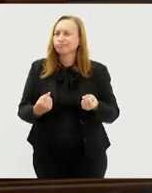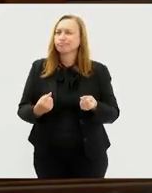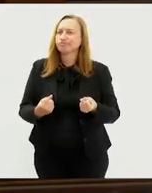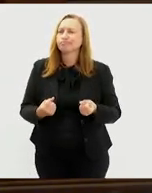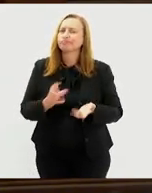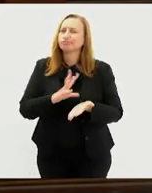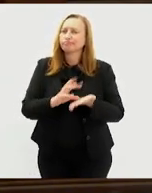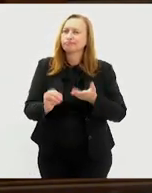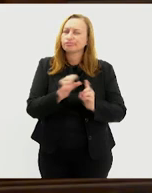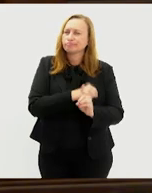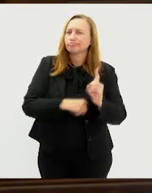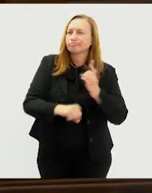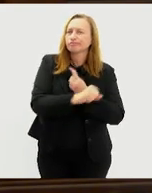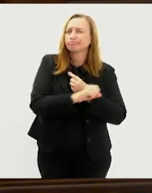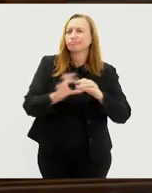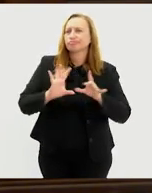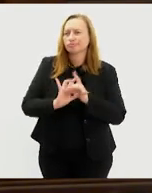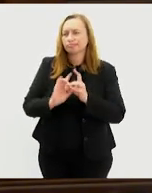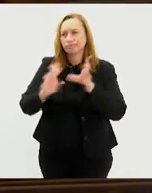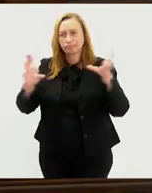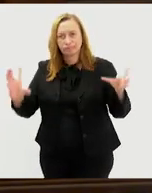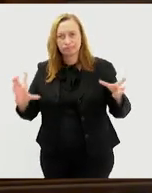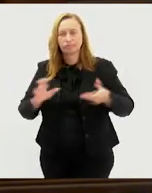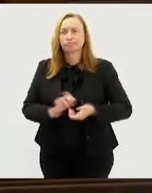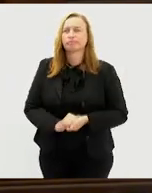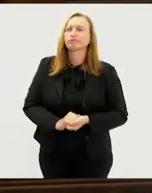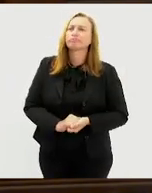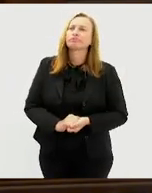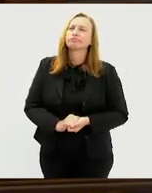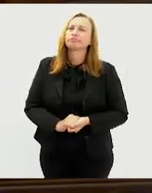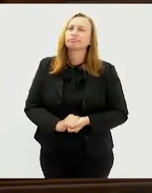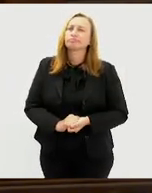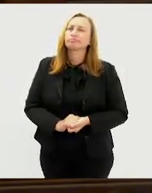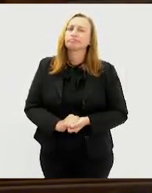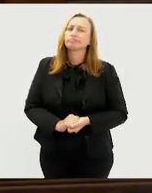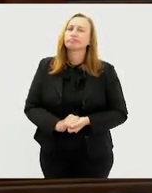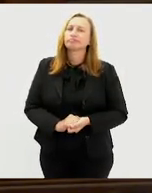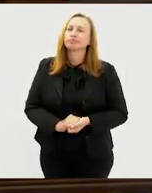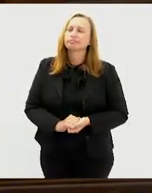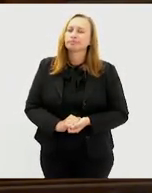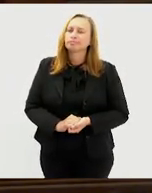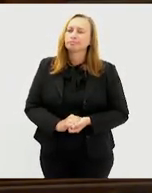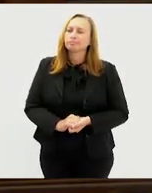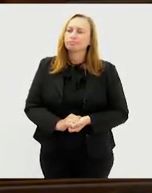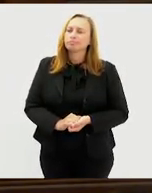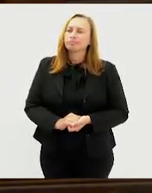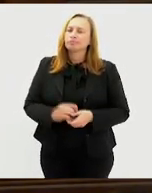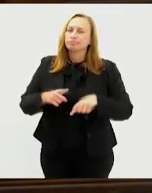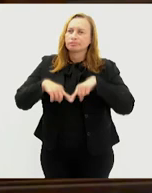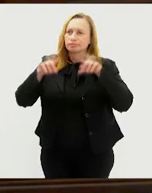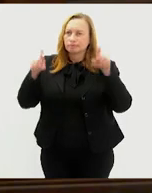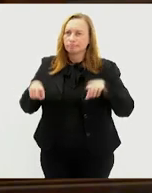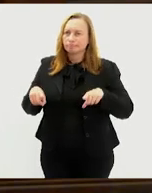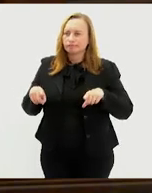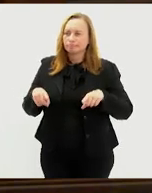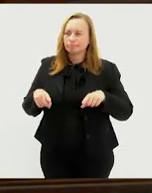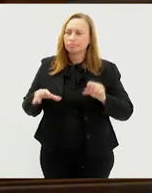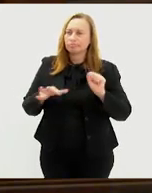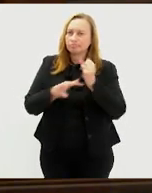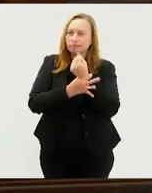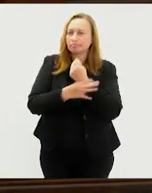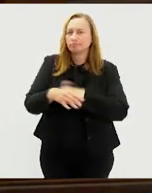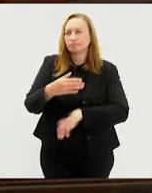social Democrata Isto é serviços públicos de segurança paraa população o